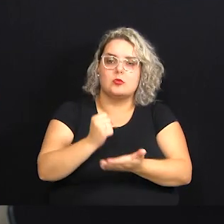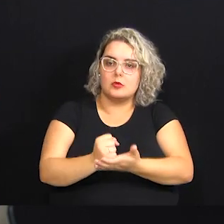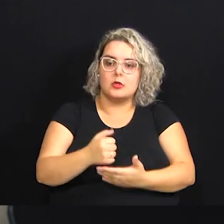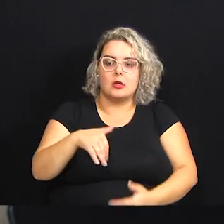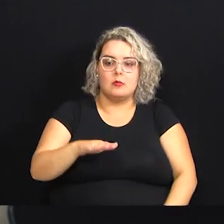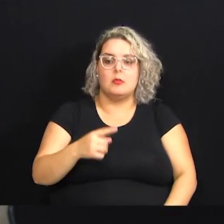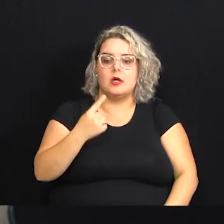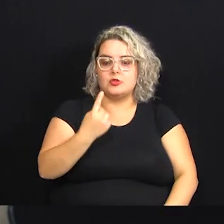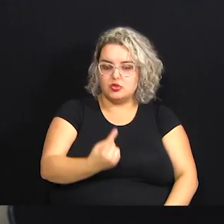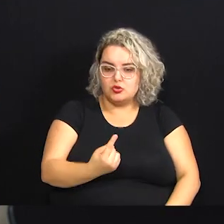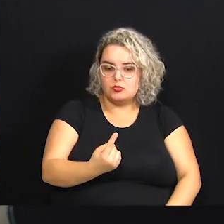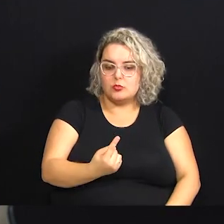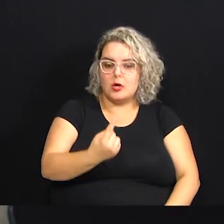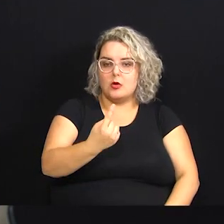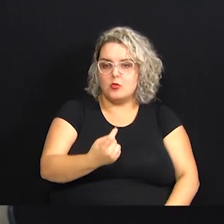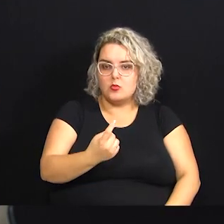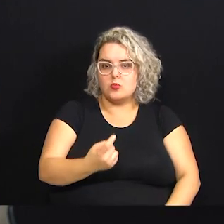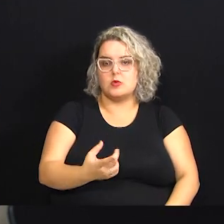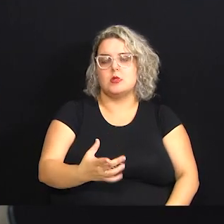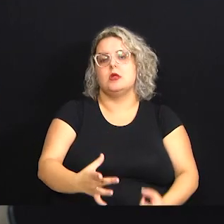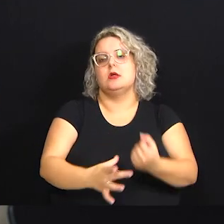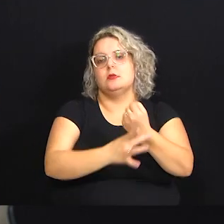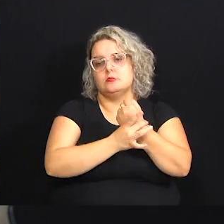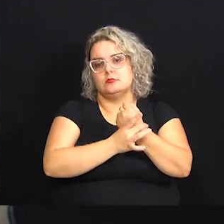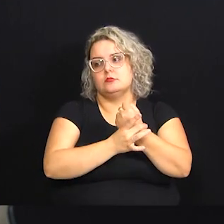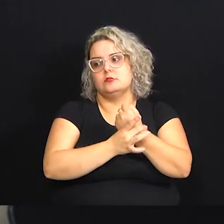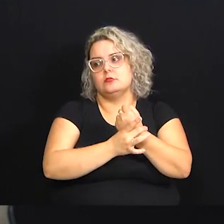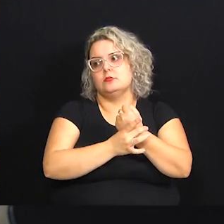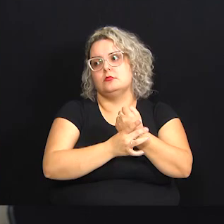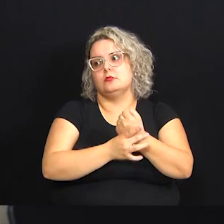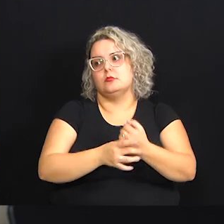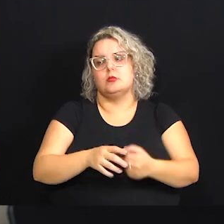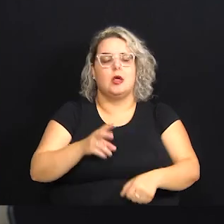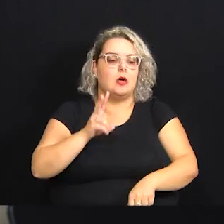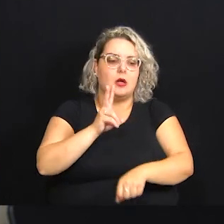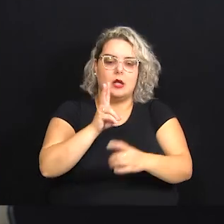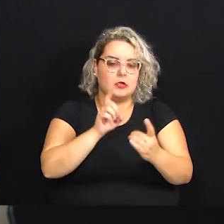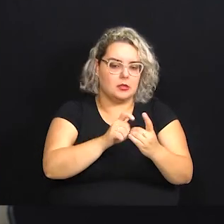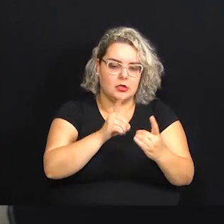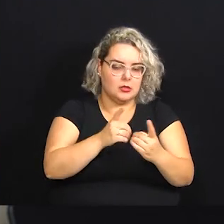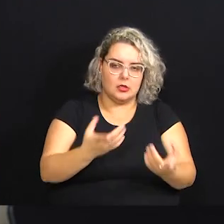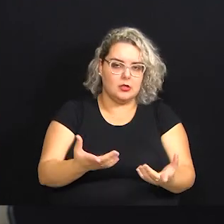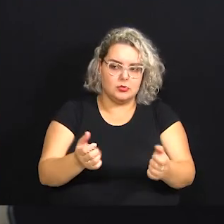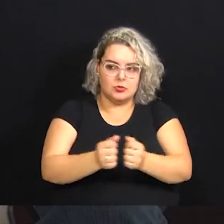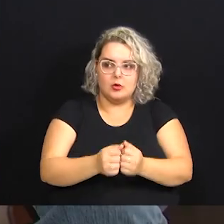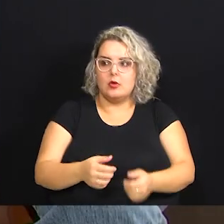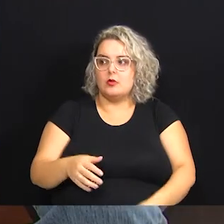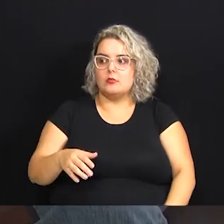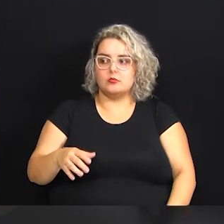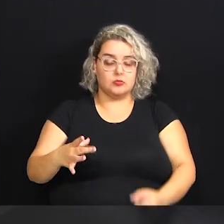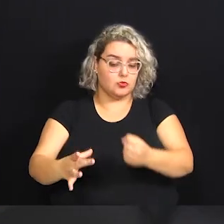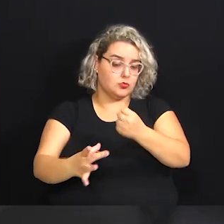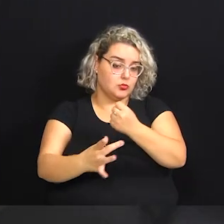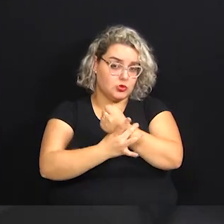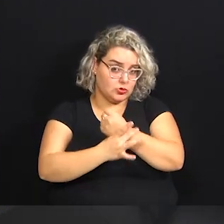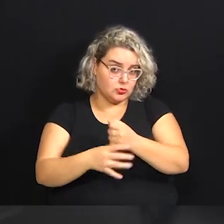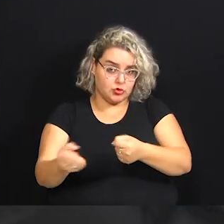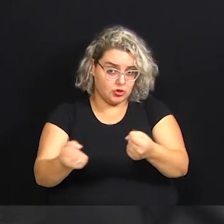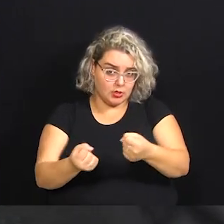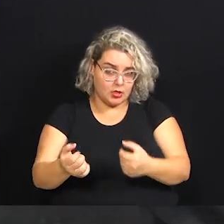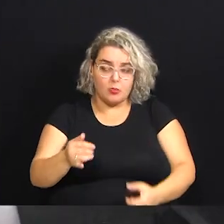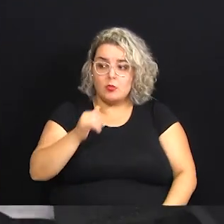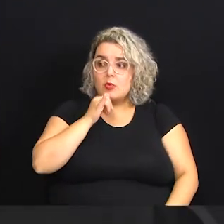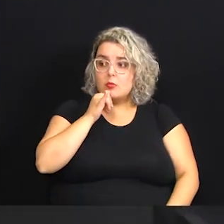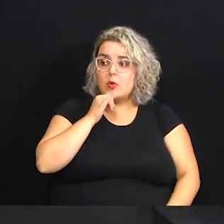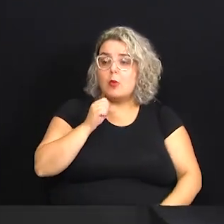em mais de uma companhia seguradora para segurar o mesmo bem. Então, por exemplo, eu vou fazer um seguro de carro. Eu posso fazer o seguro